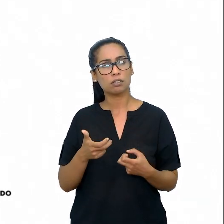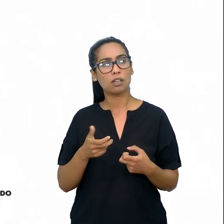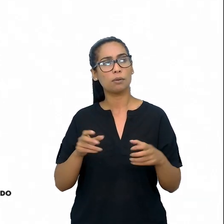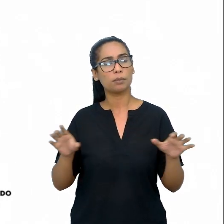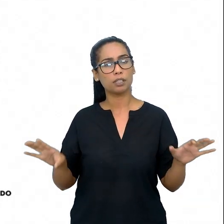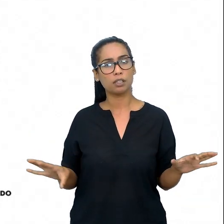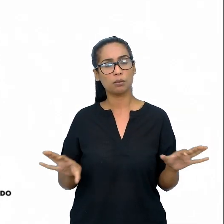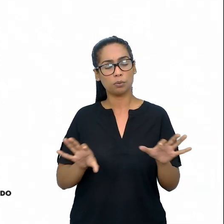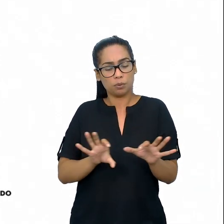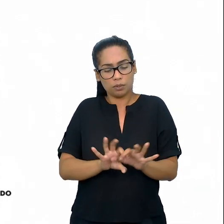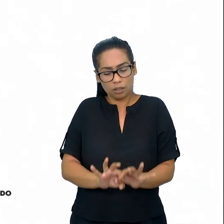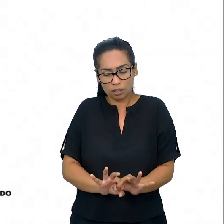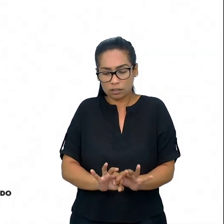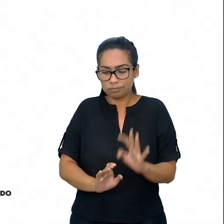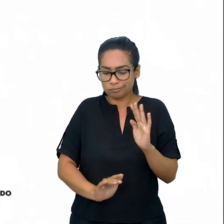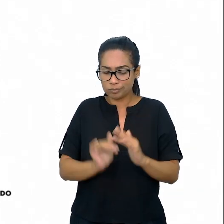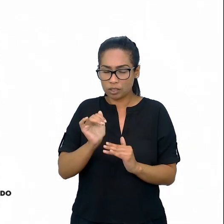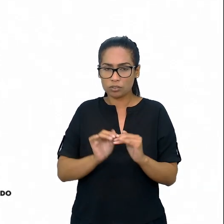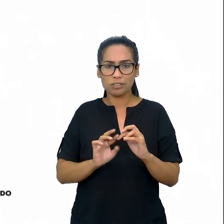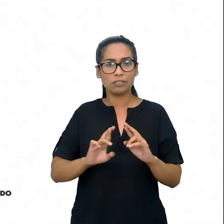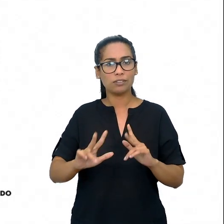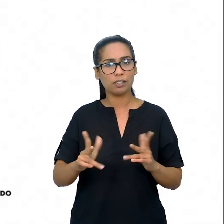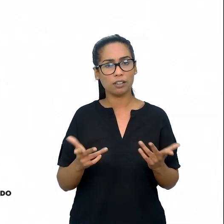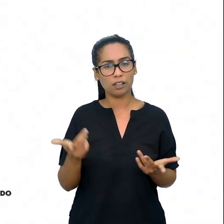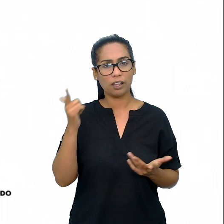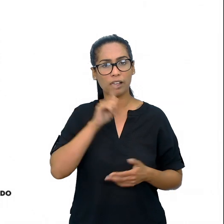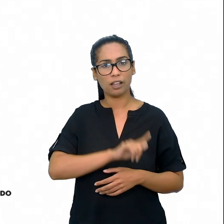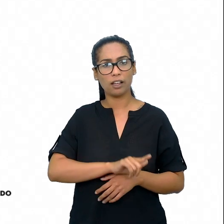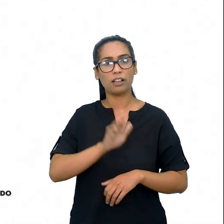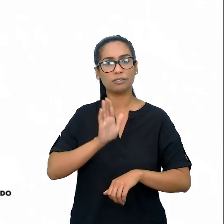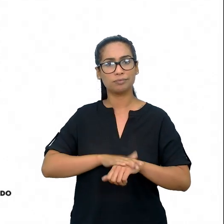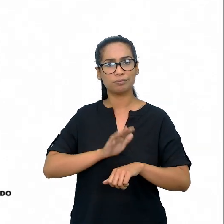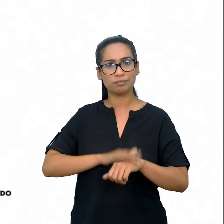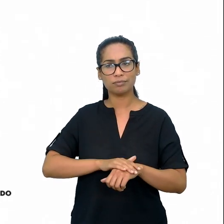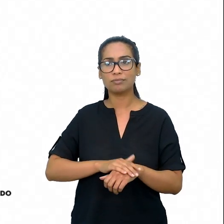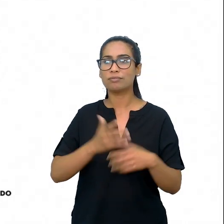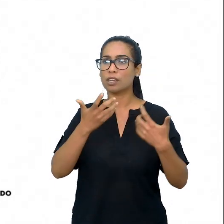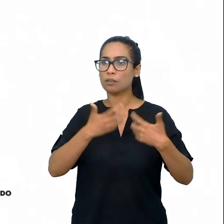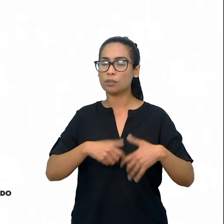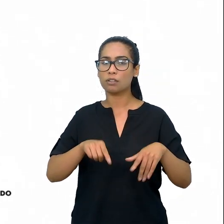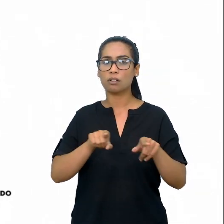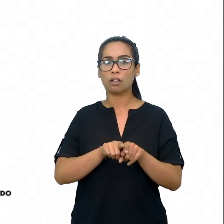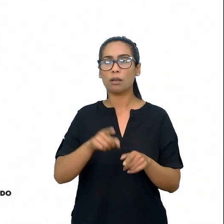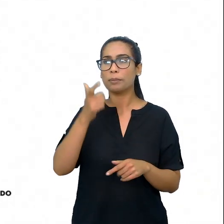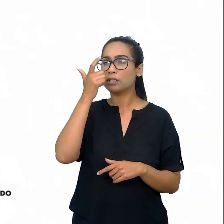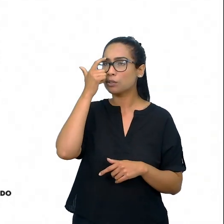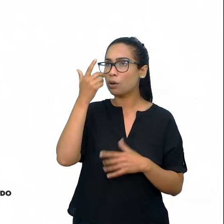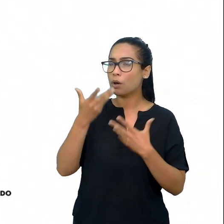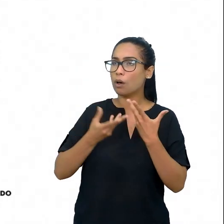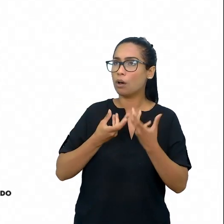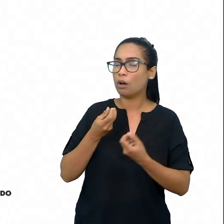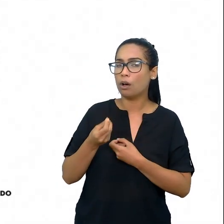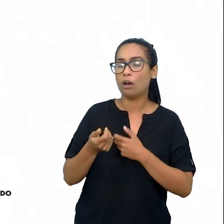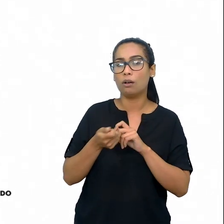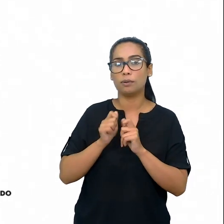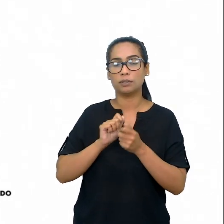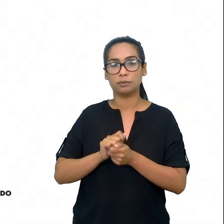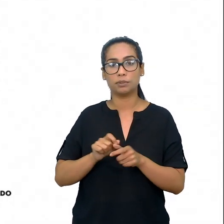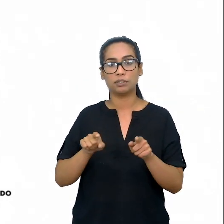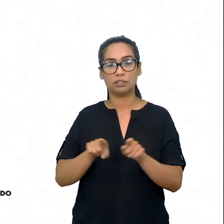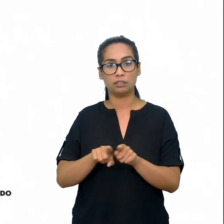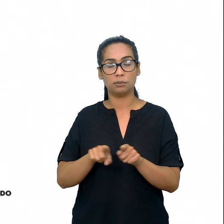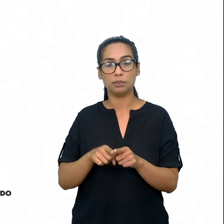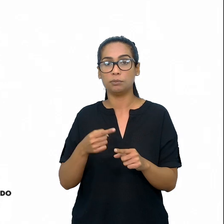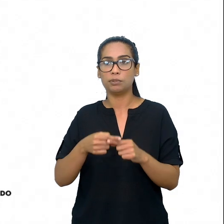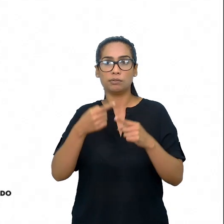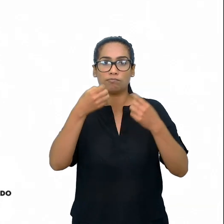muito mais efetiva. Assim, de fato, o documento foi totalmente pensado com essa conexão. Por que que eu digo isso? Isso é até uma